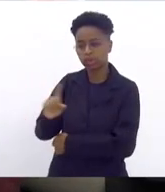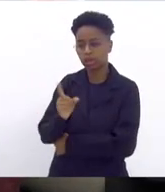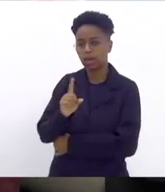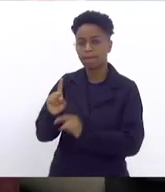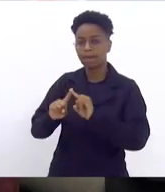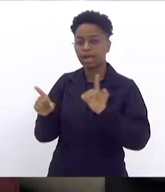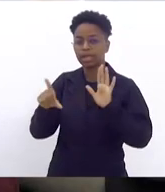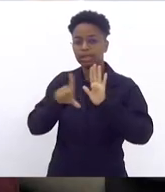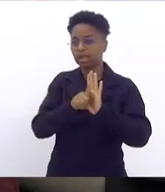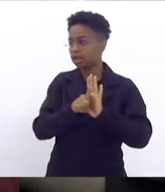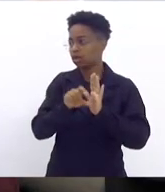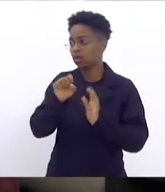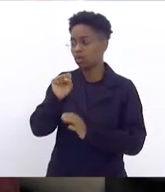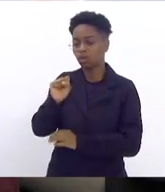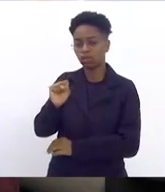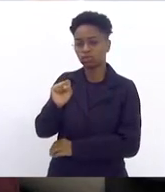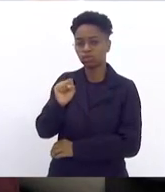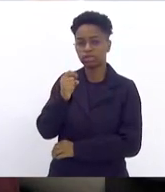lei